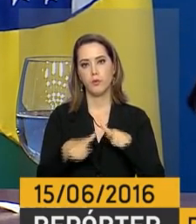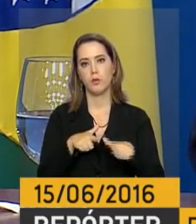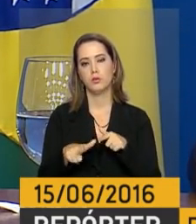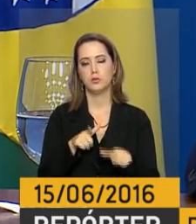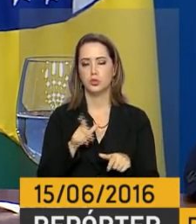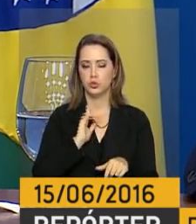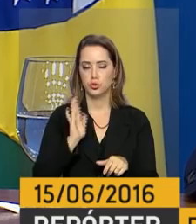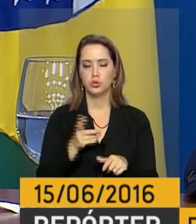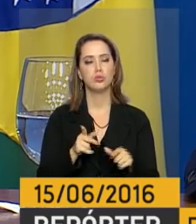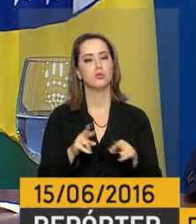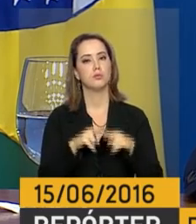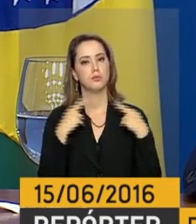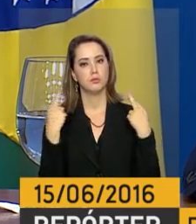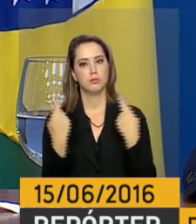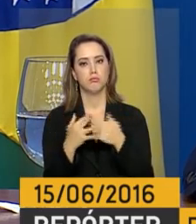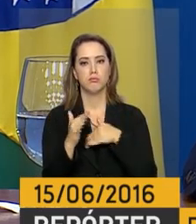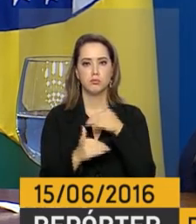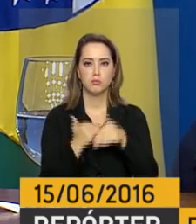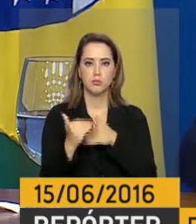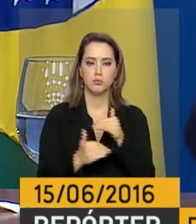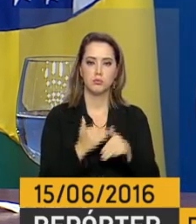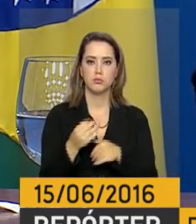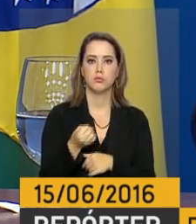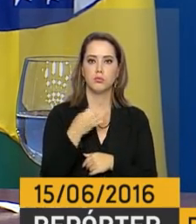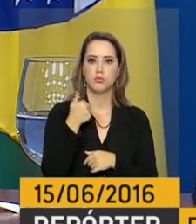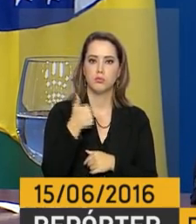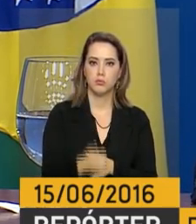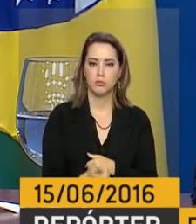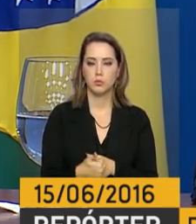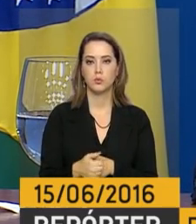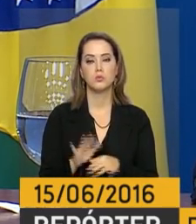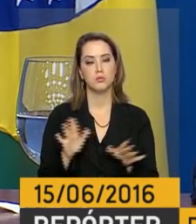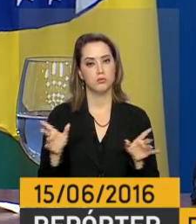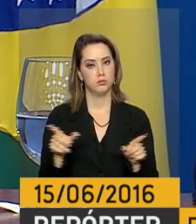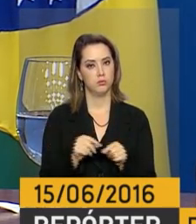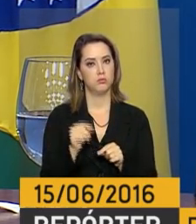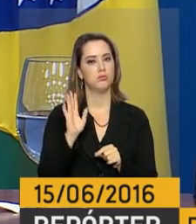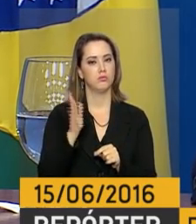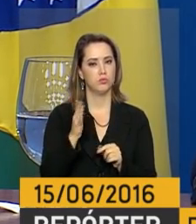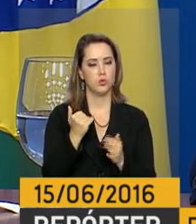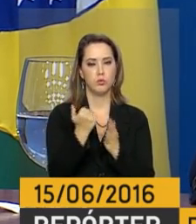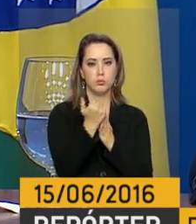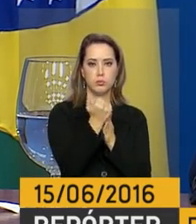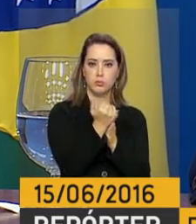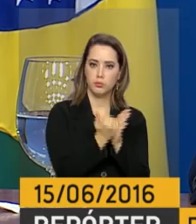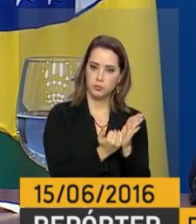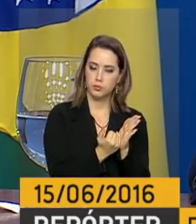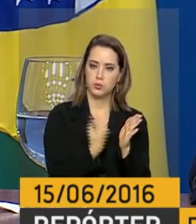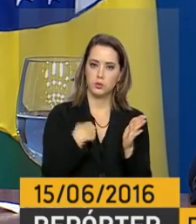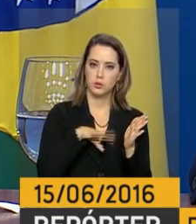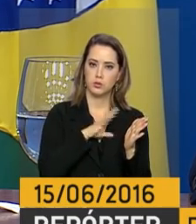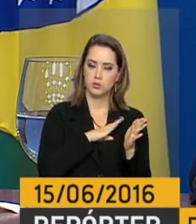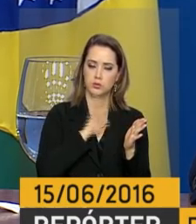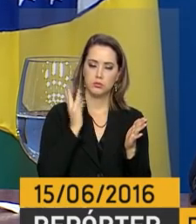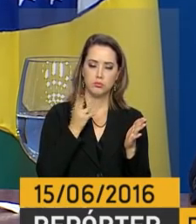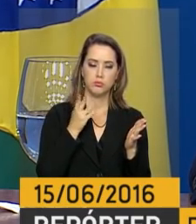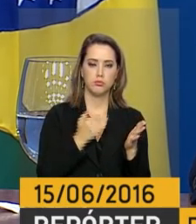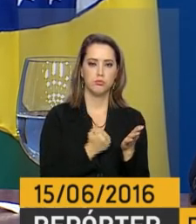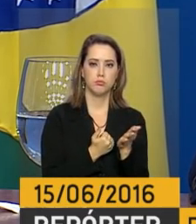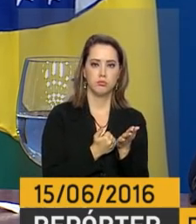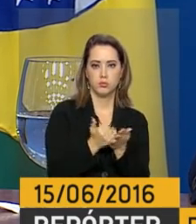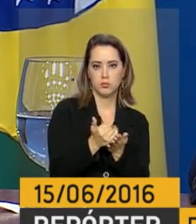reuniões e tá progredindo muito bem. Em resumo, está tudo de acordo com o cronograma que nós traçamos